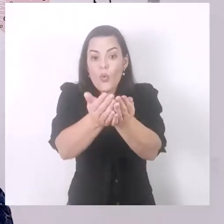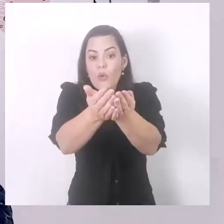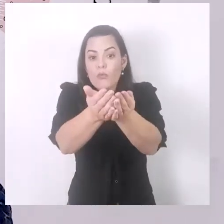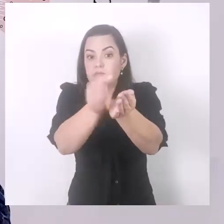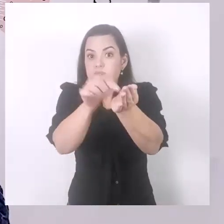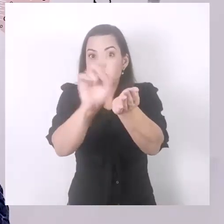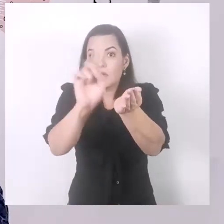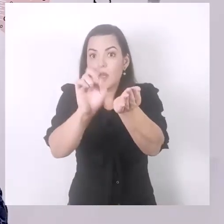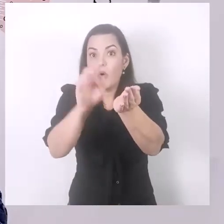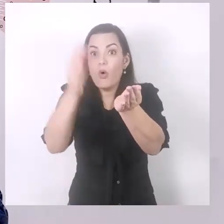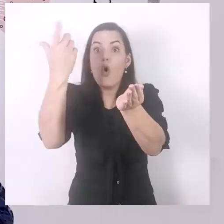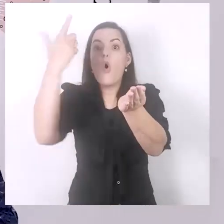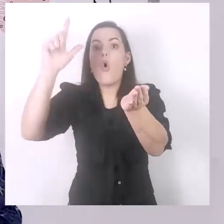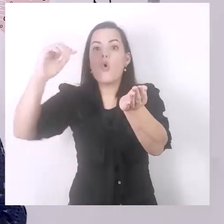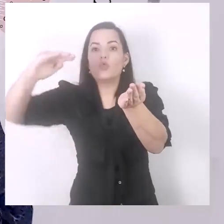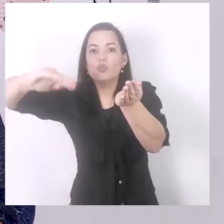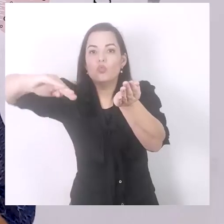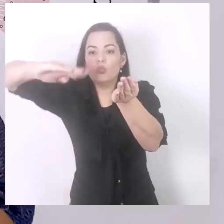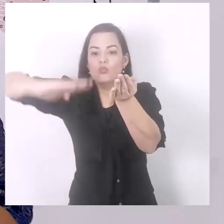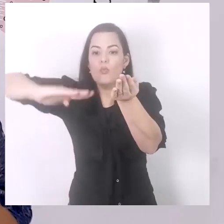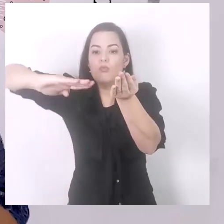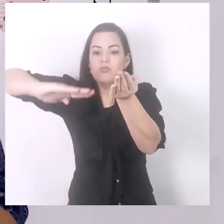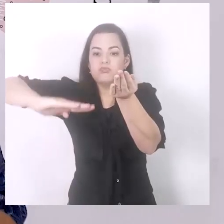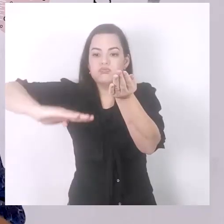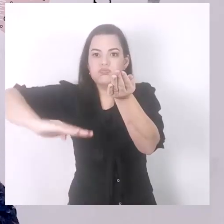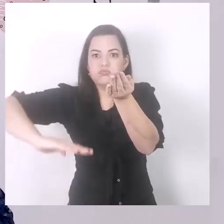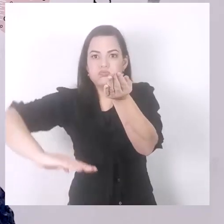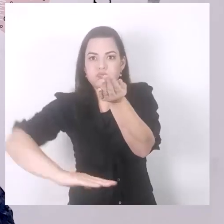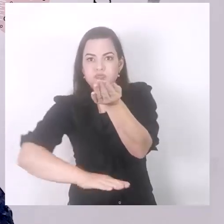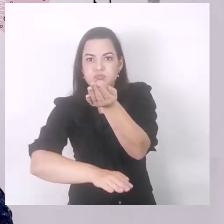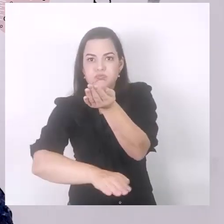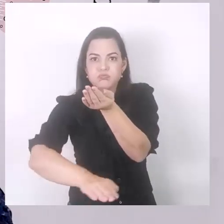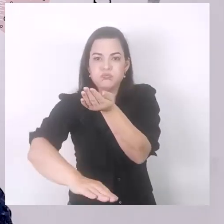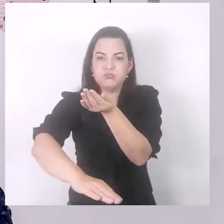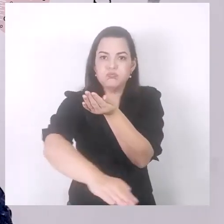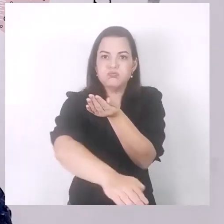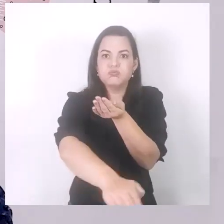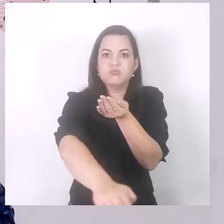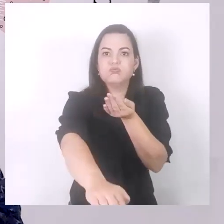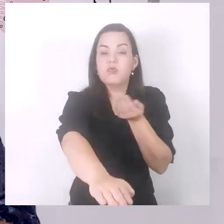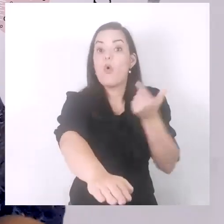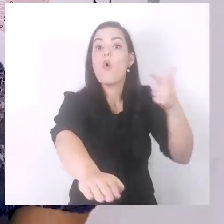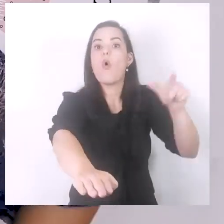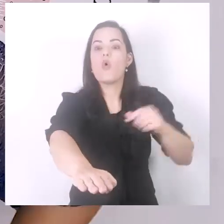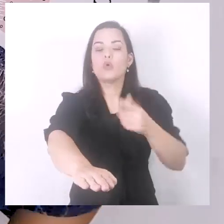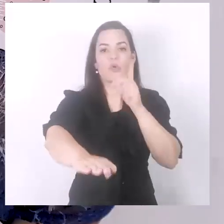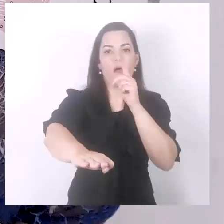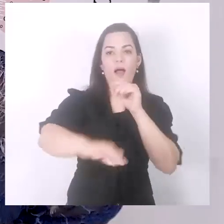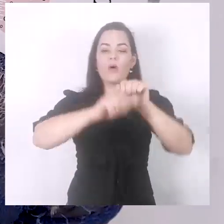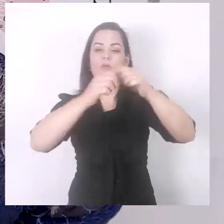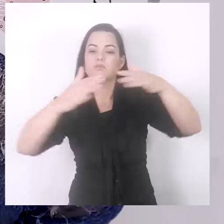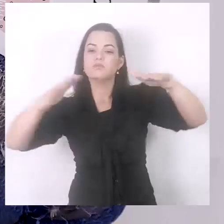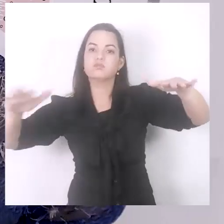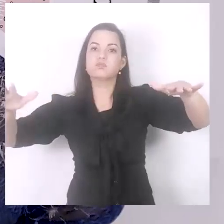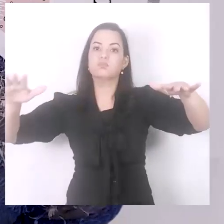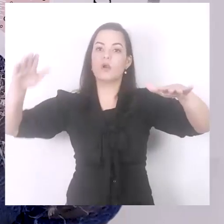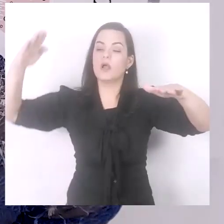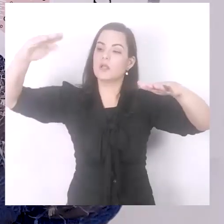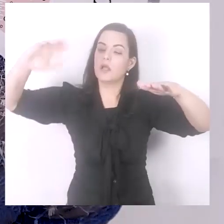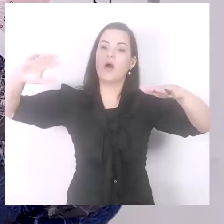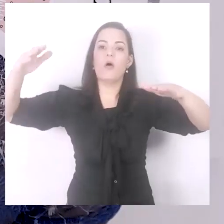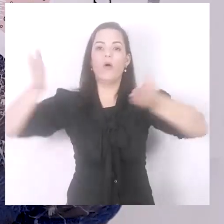submarinos conseguiam mergulhar nas profundezas do oceano e não serem esmagados lá